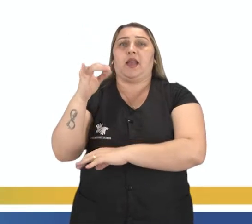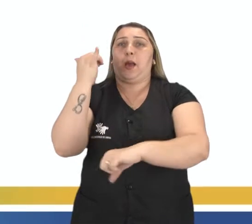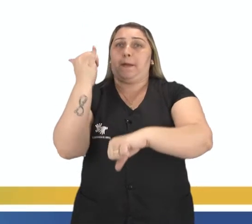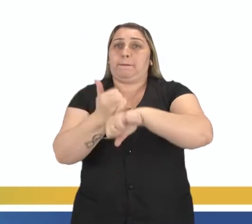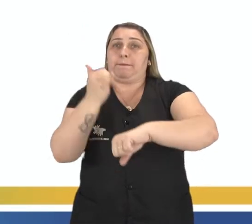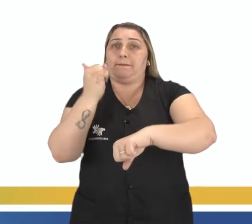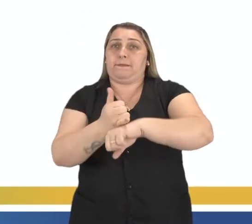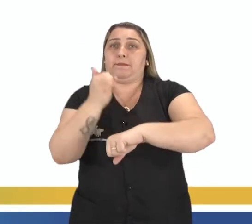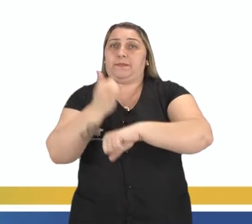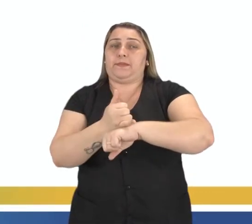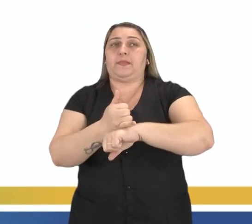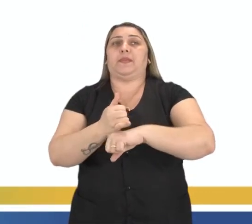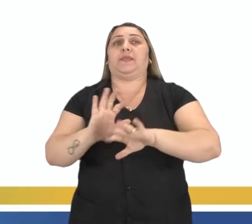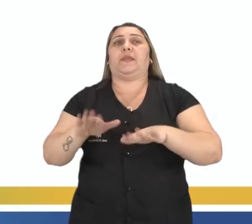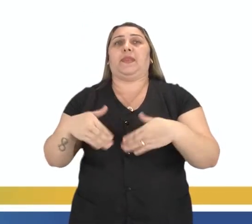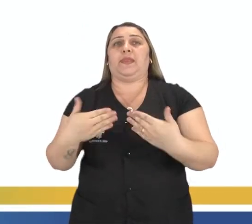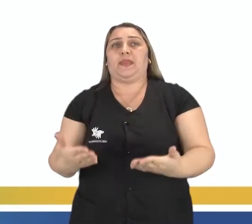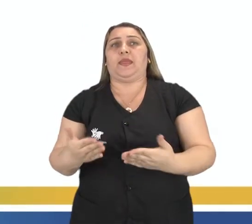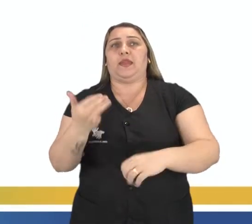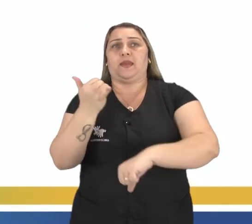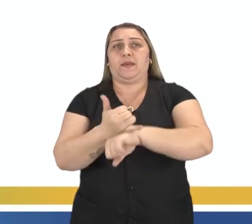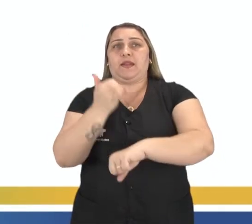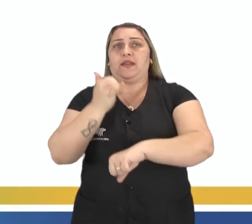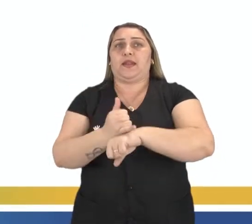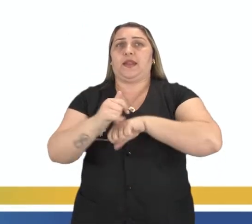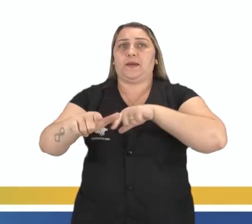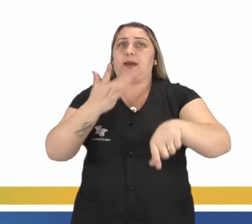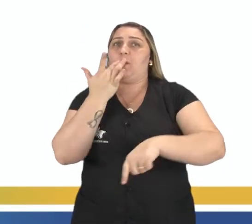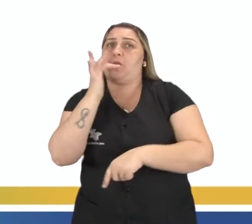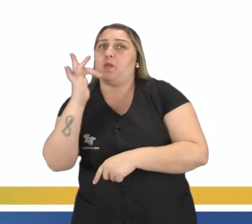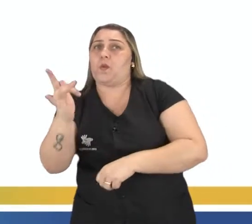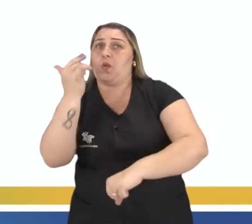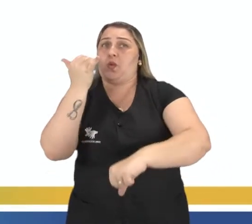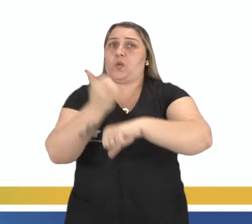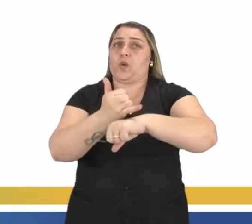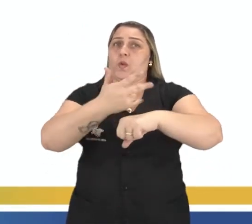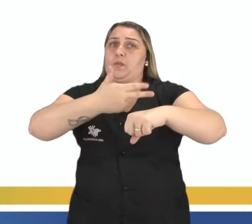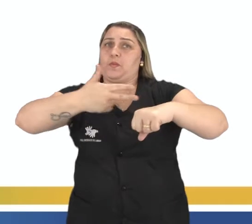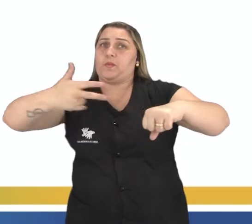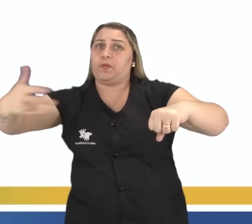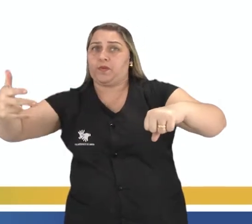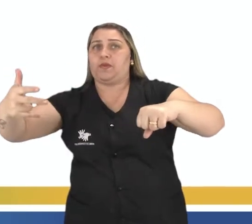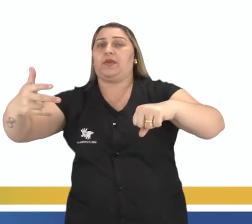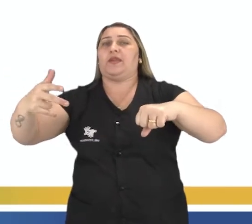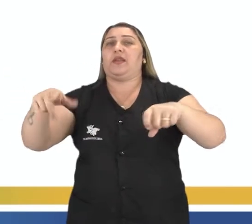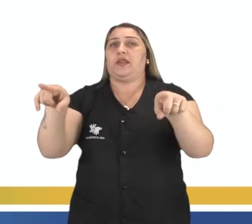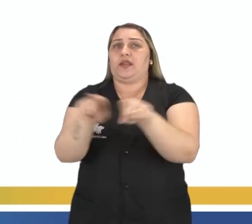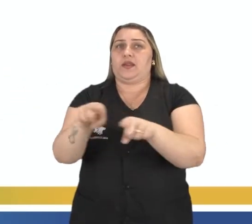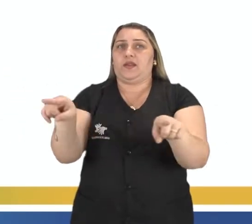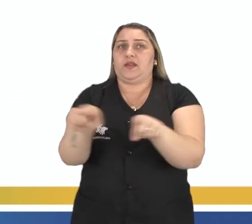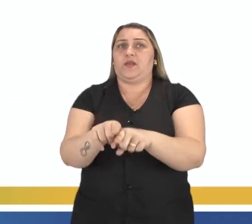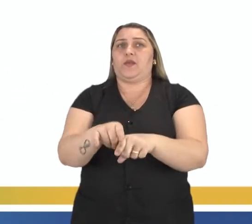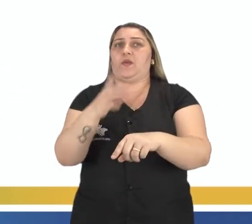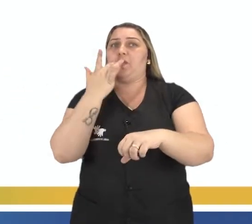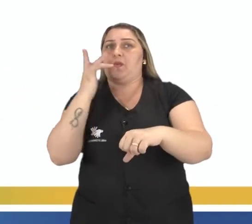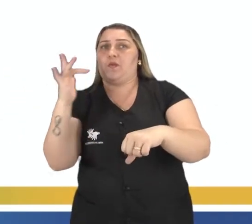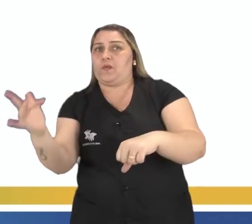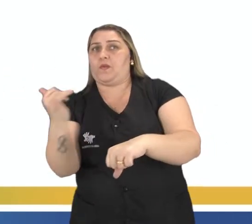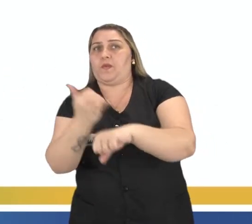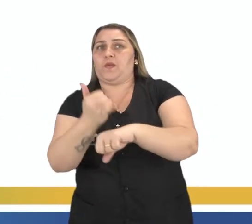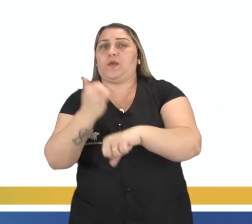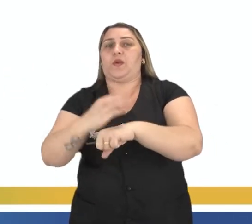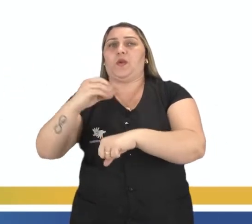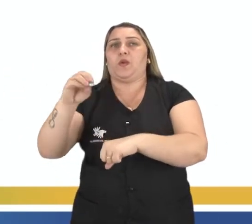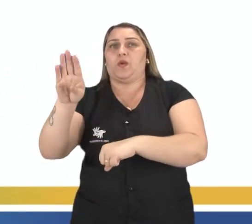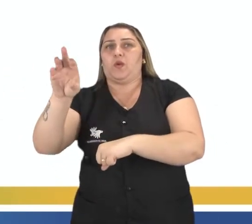metalúrgica. Nesse quesito da metalurgia, a gente tem aí trabalhos com o ouro,